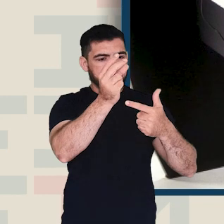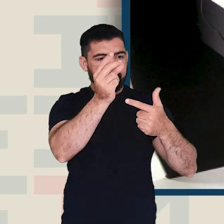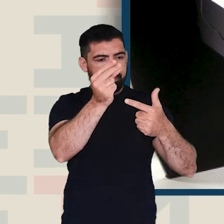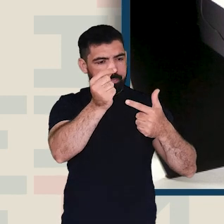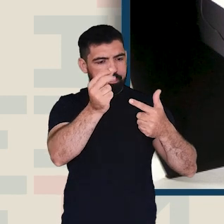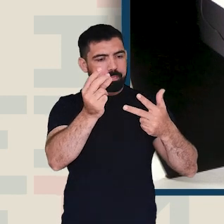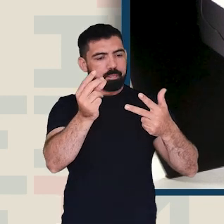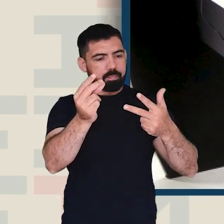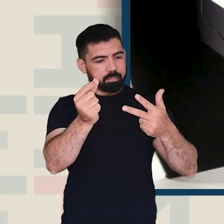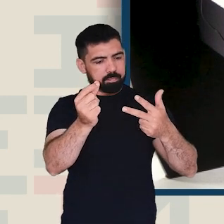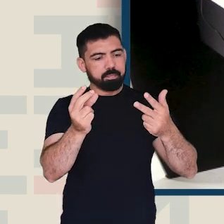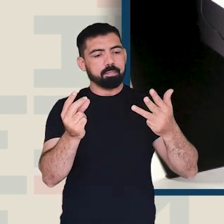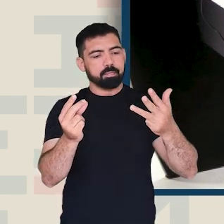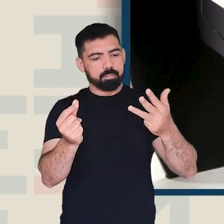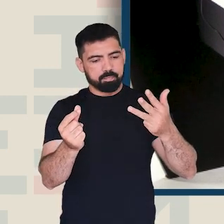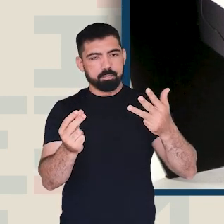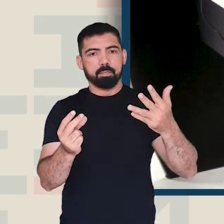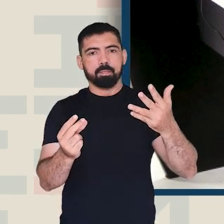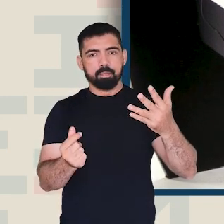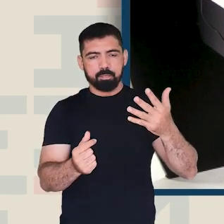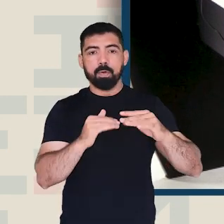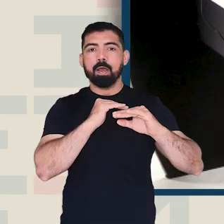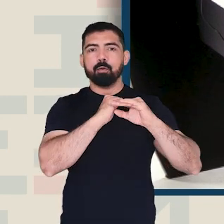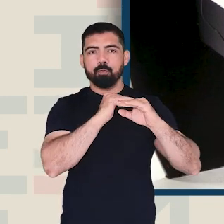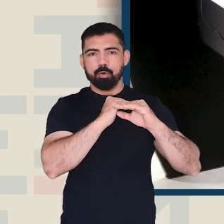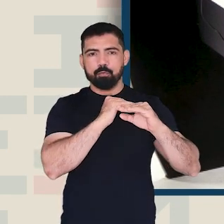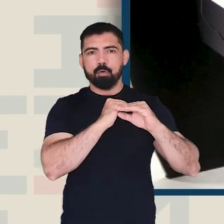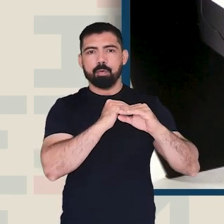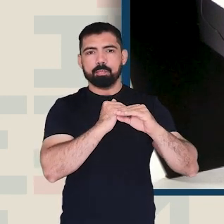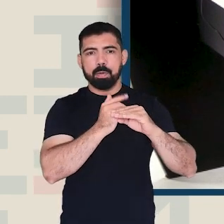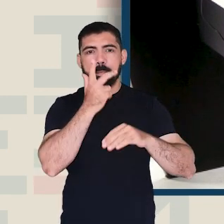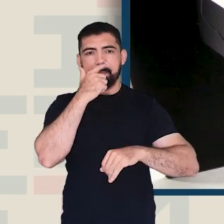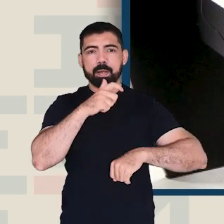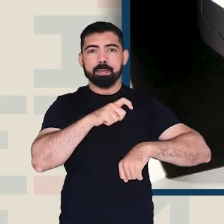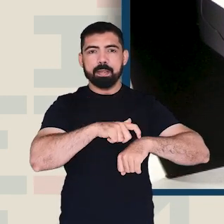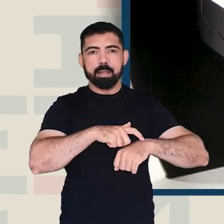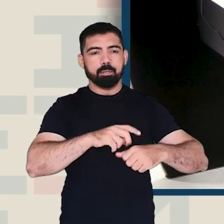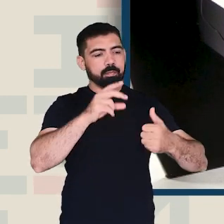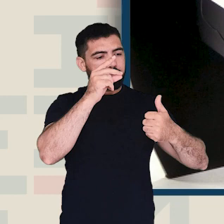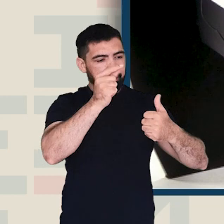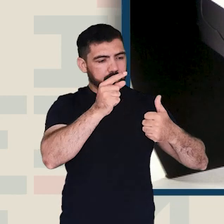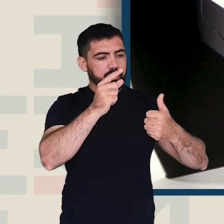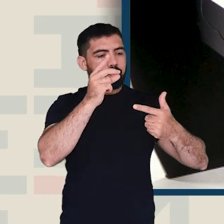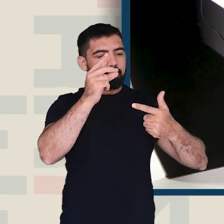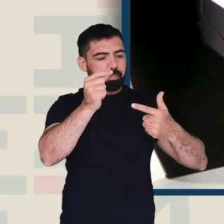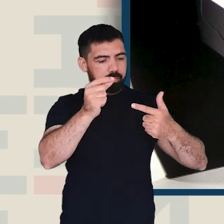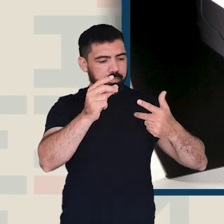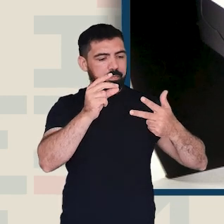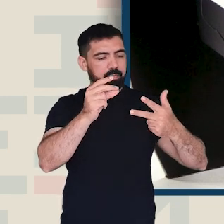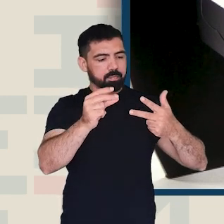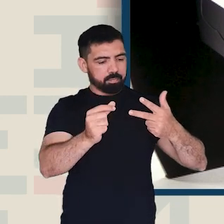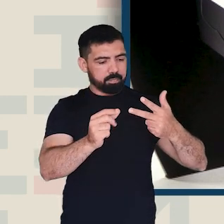iguais. Isso é uniforme, ok? Então, se esses pulsos são iguais, a cada pulso eu chamo de tempo.